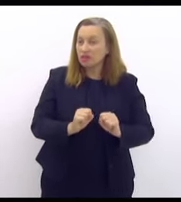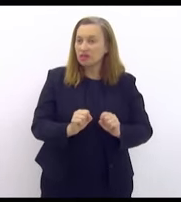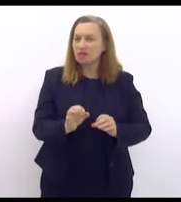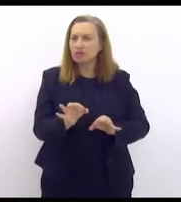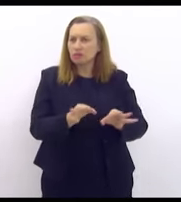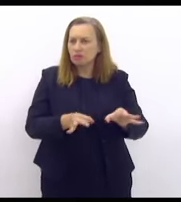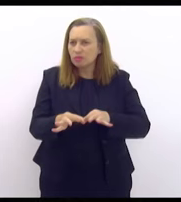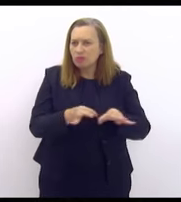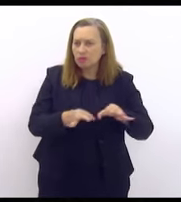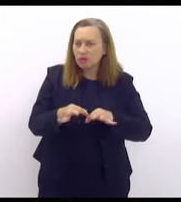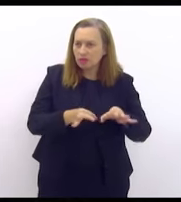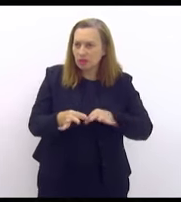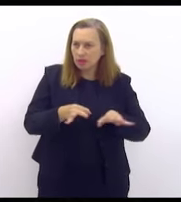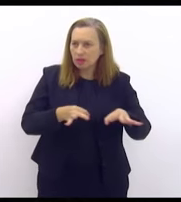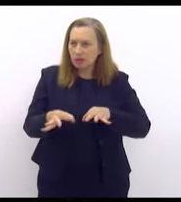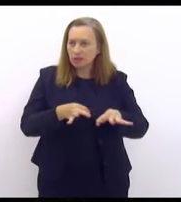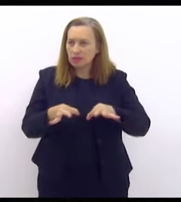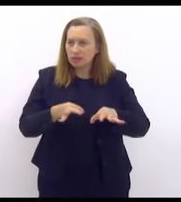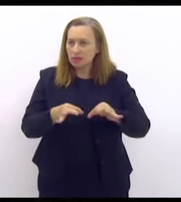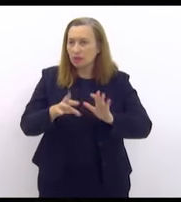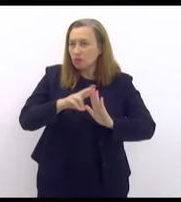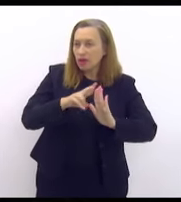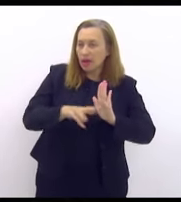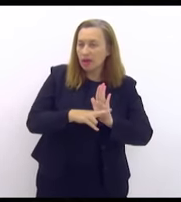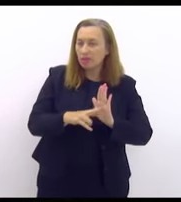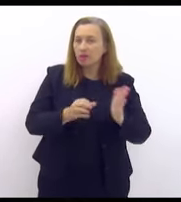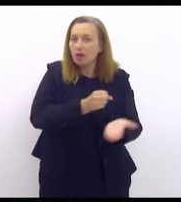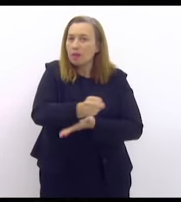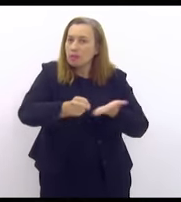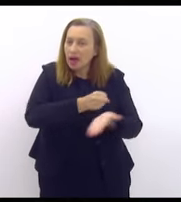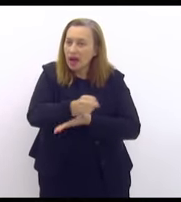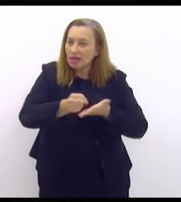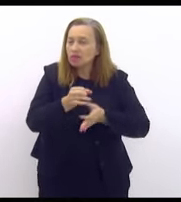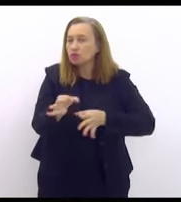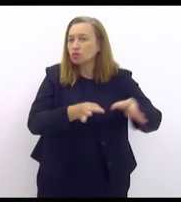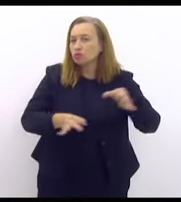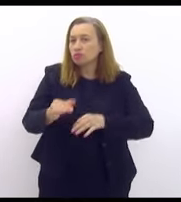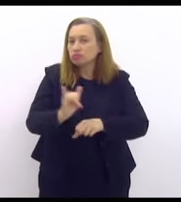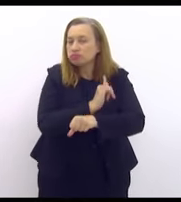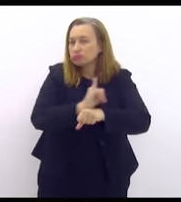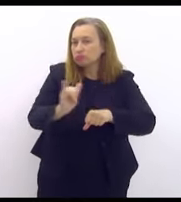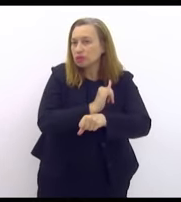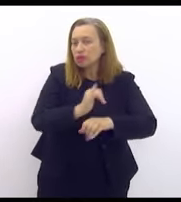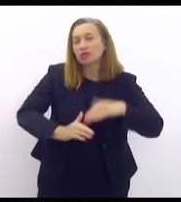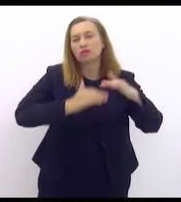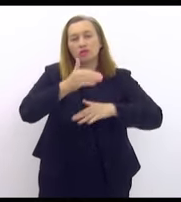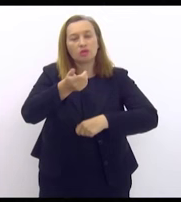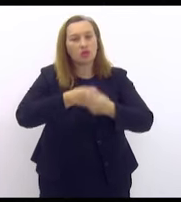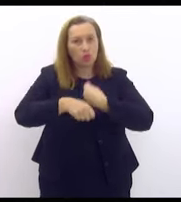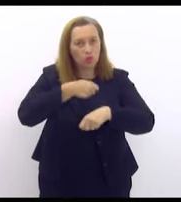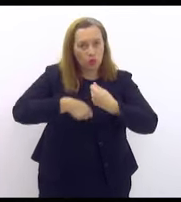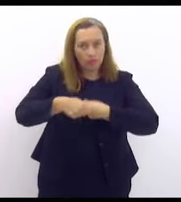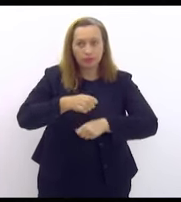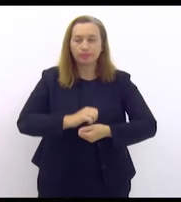programas, as suas diretrizes, para poder ter o quê? O êxito nesse plano estratégico de desenvolvimento econômico.